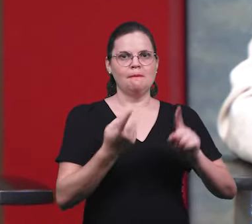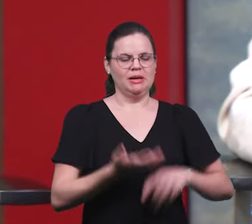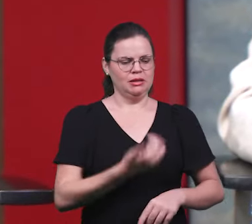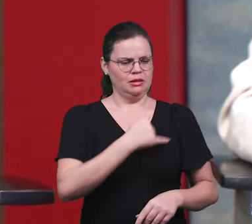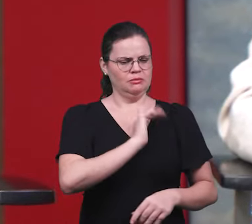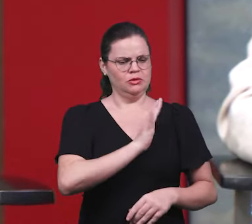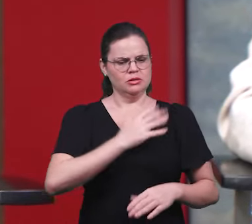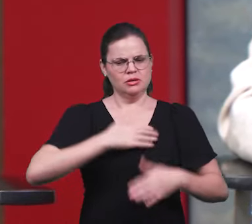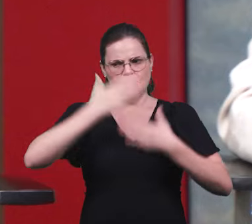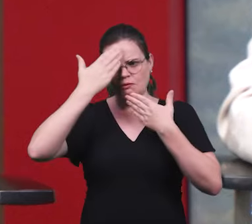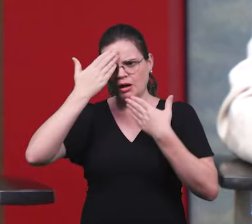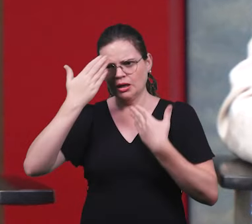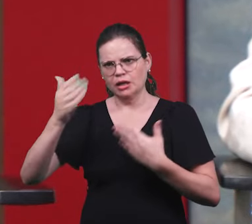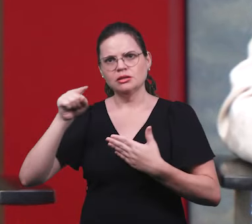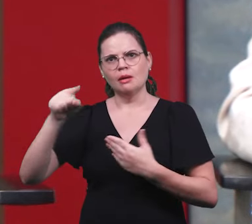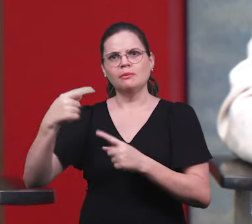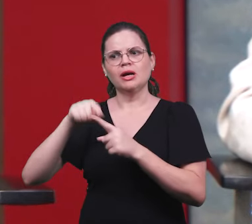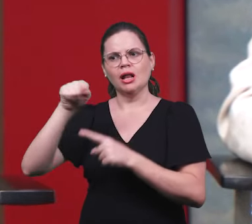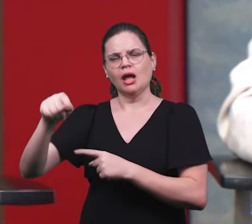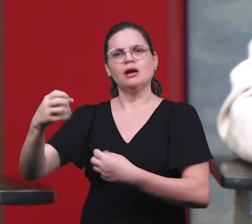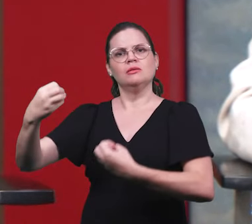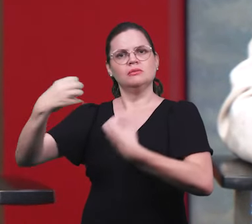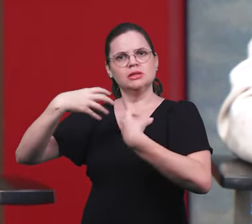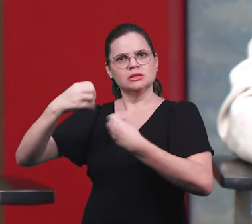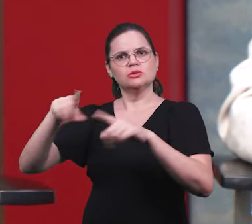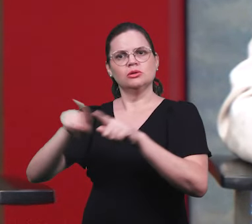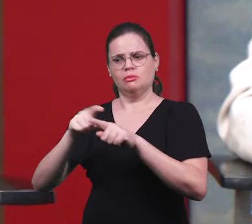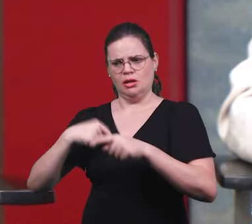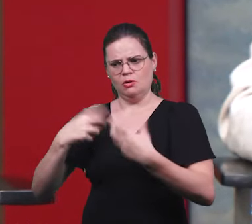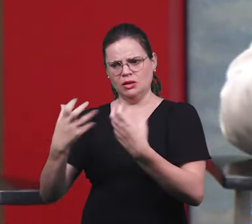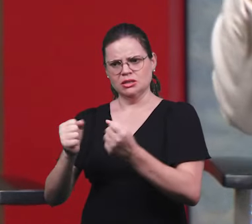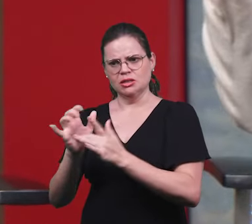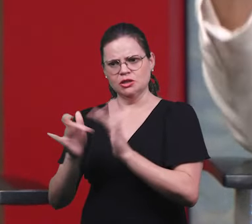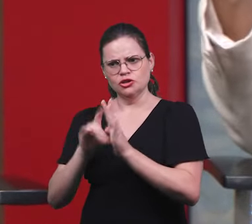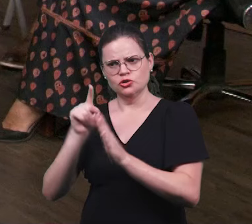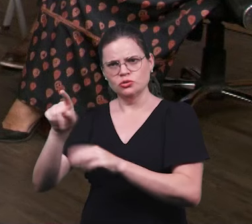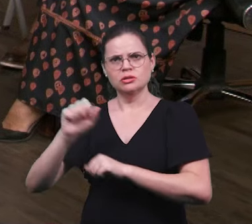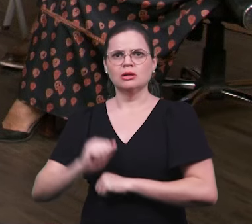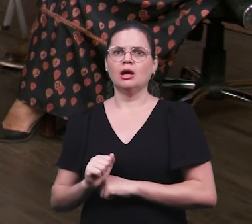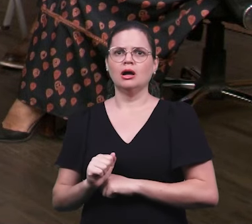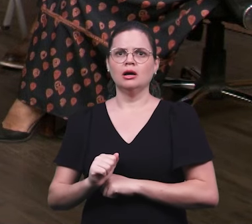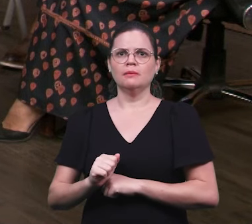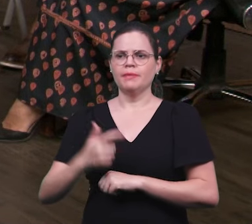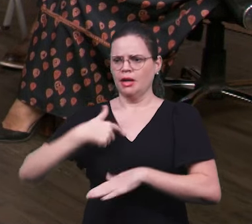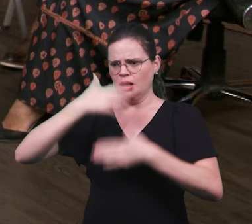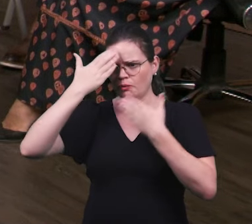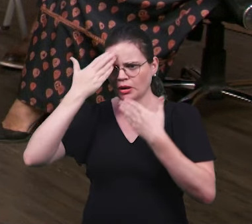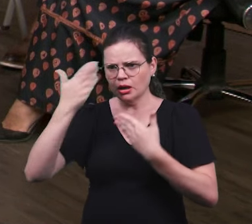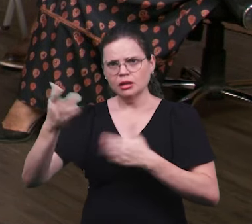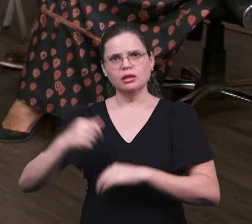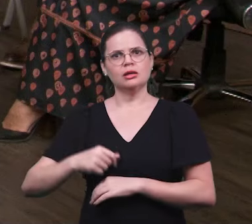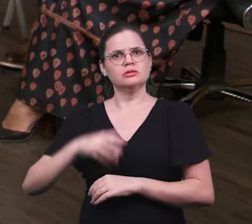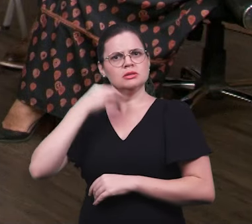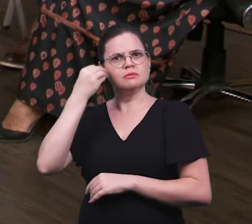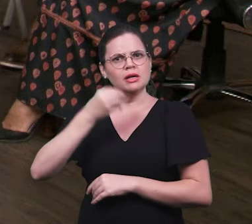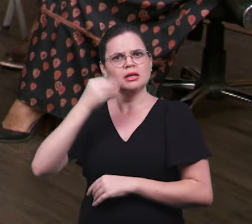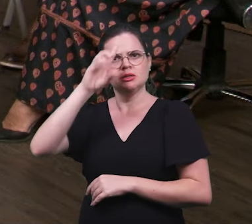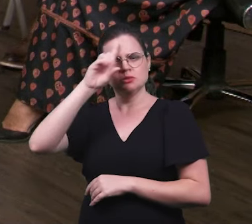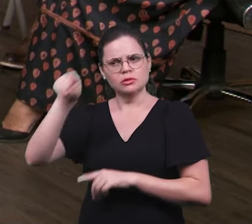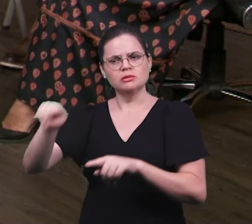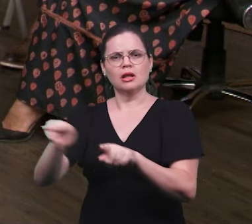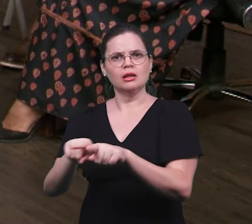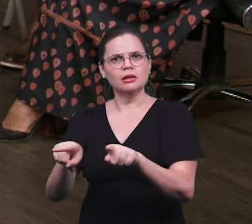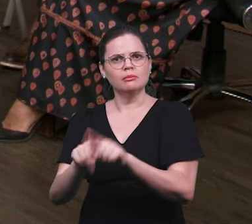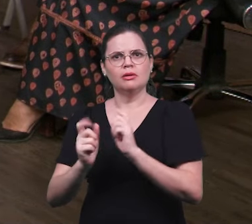uma gratidão pelo que eu aprendi lá. Foi lá que eu me converti. Na outra igreja. Na outra igreja. Lá eu tive uma experiência com Deus e tudo